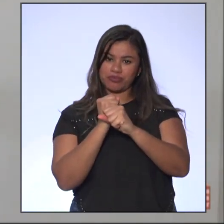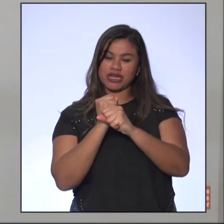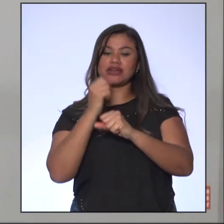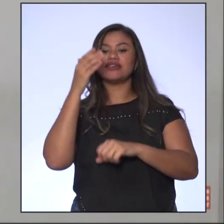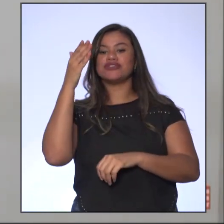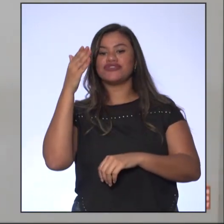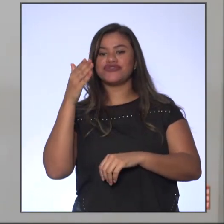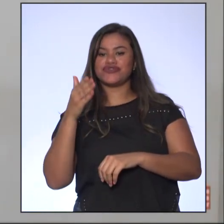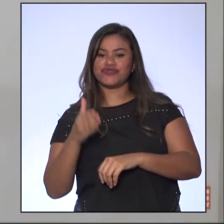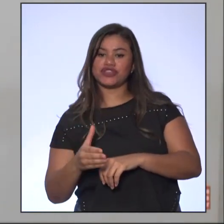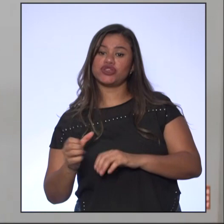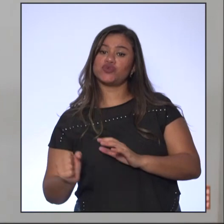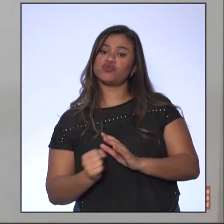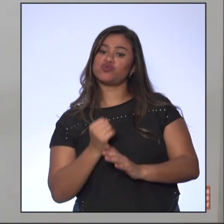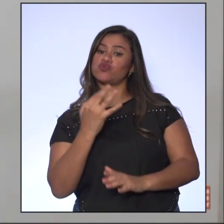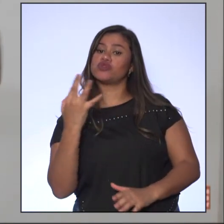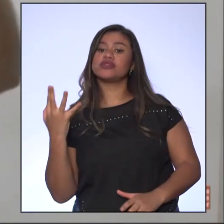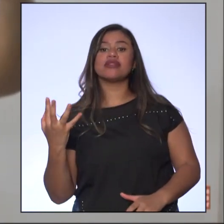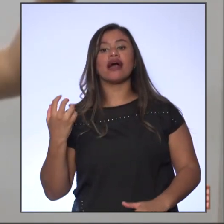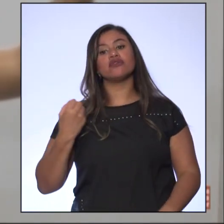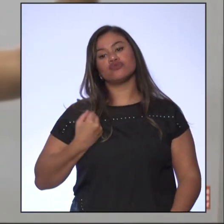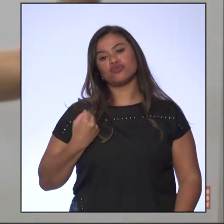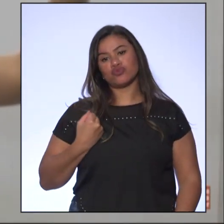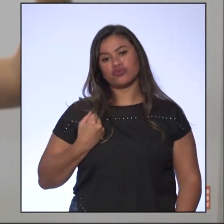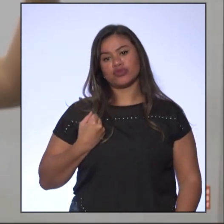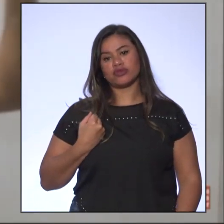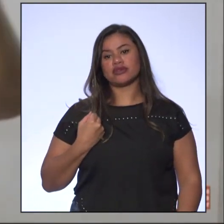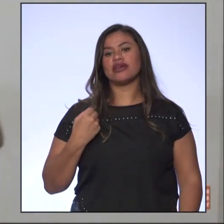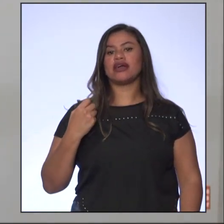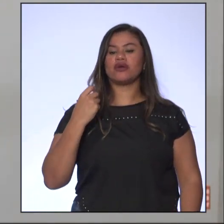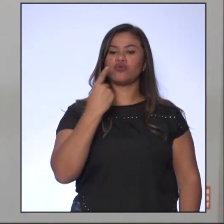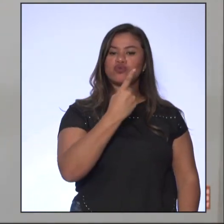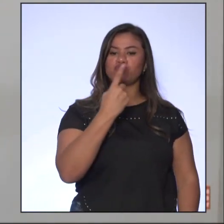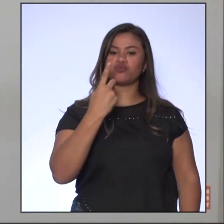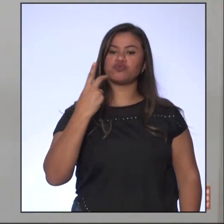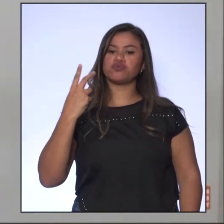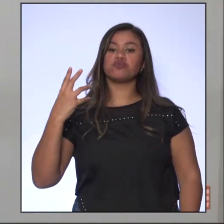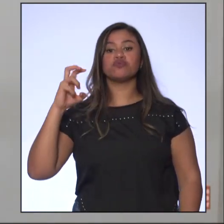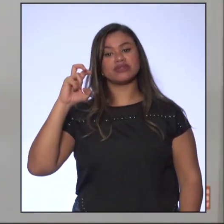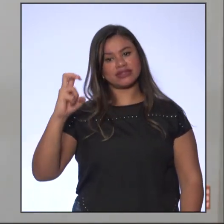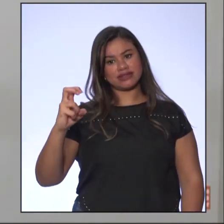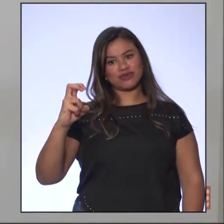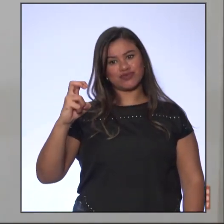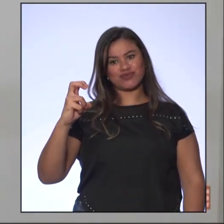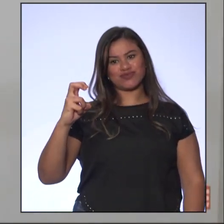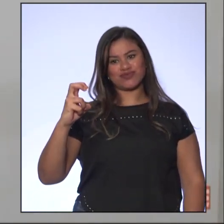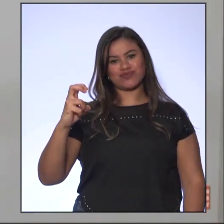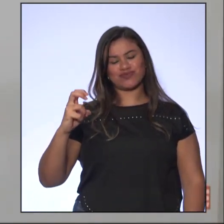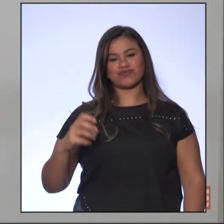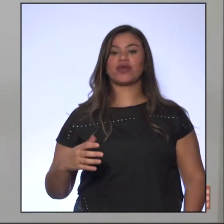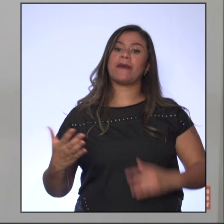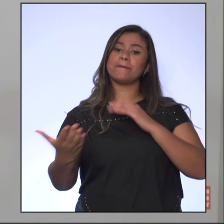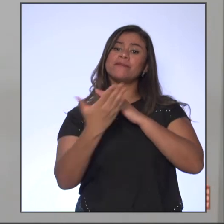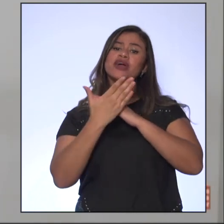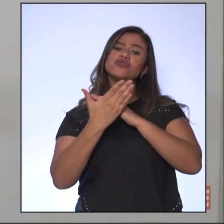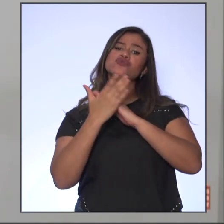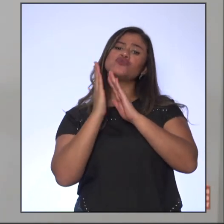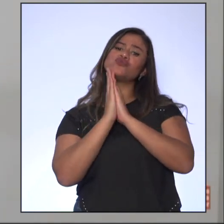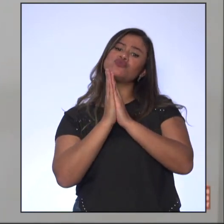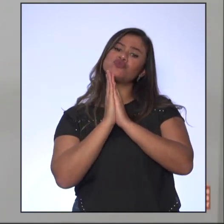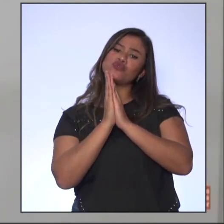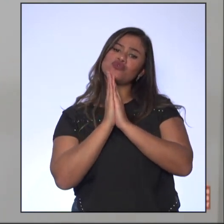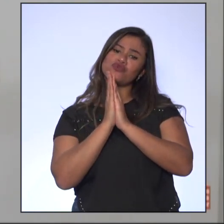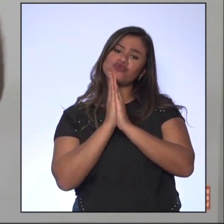pela quantidade de valores. Como são 5 valores, você divide por 5. Agora eu queria uma ajuda sua aí. Eu queria que